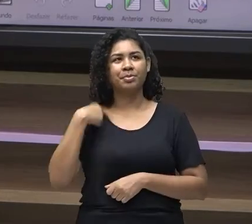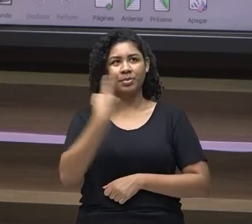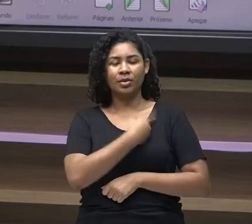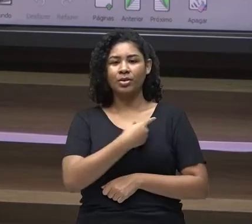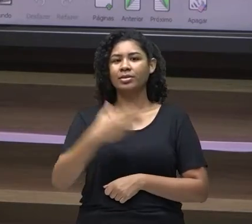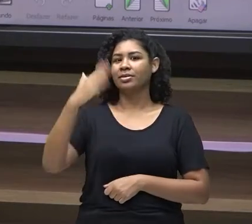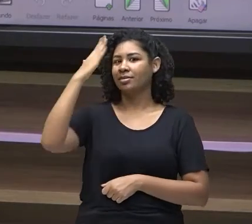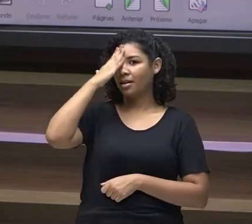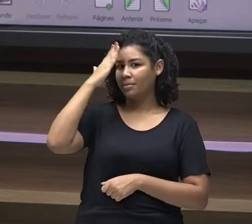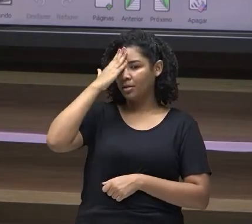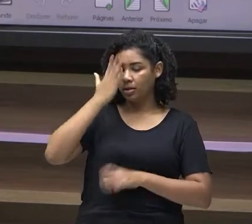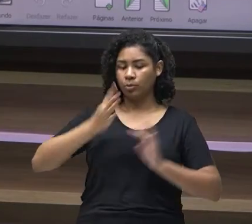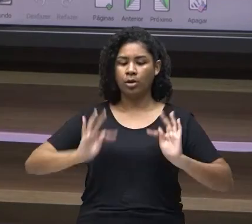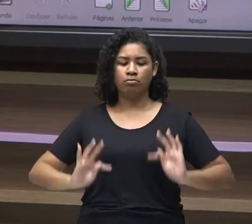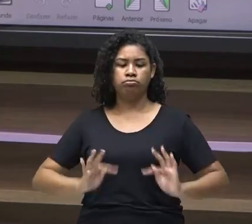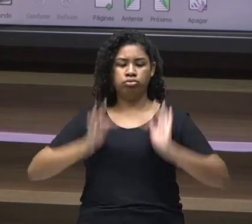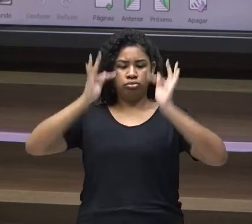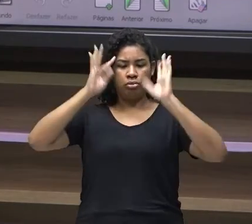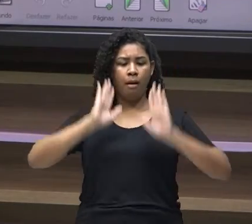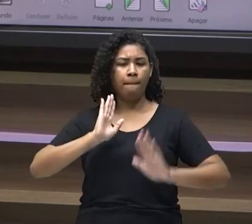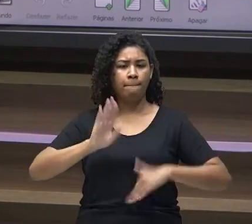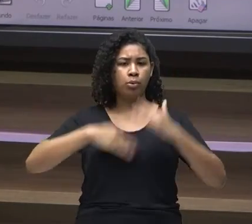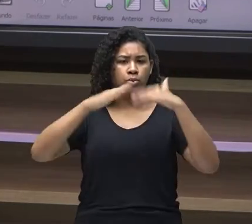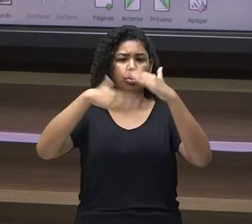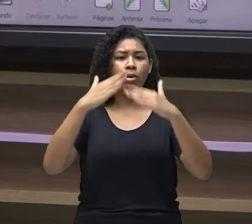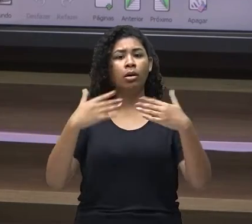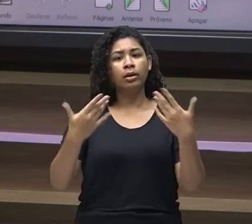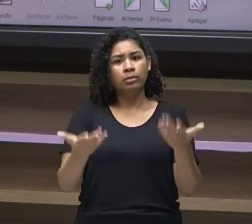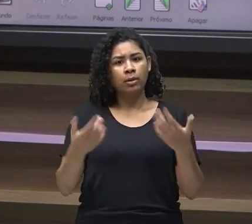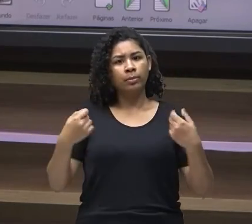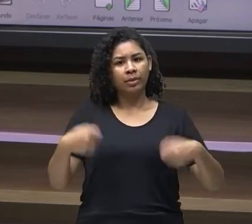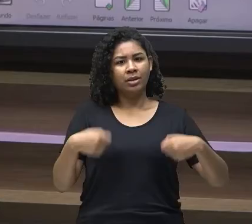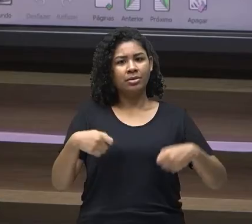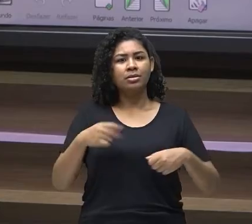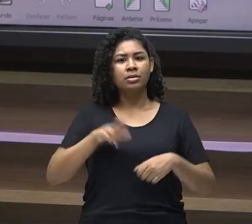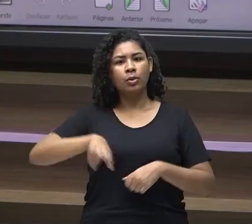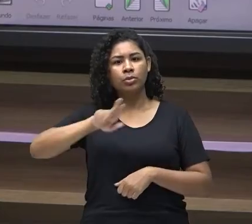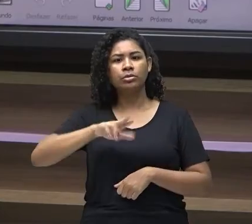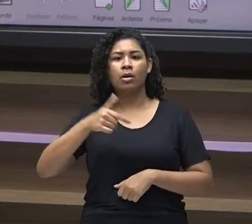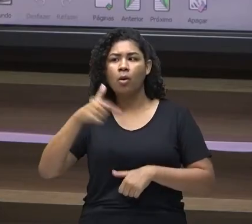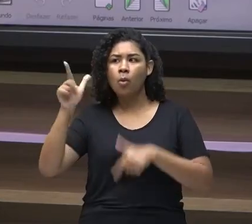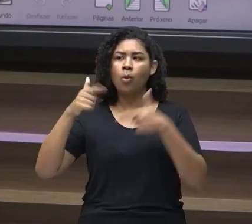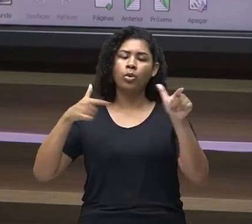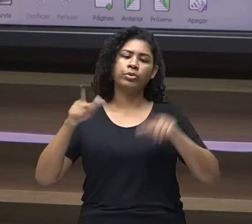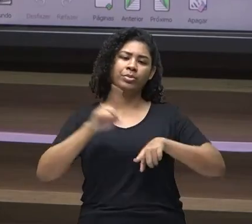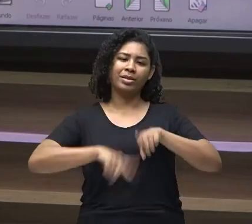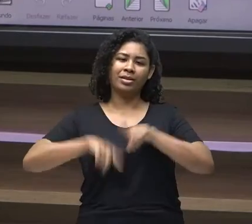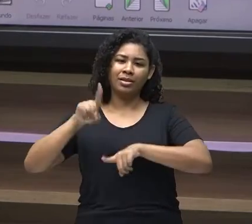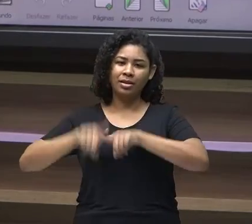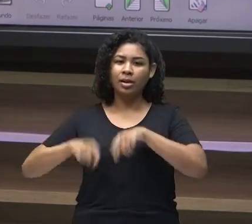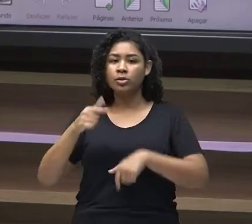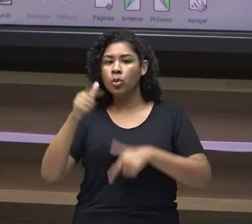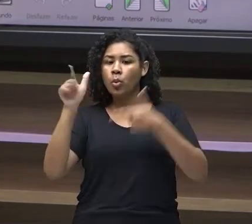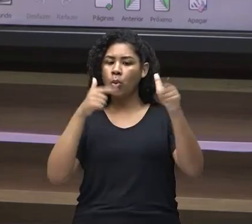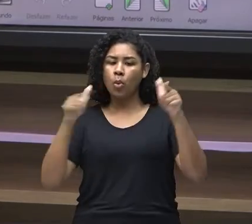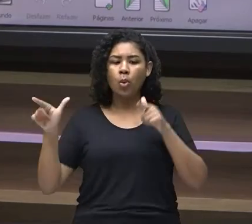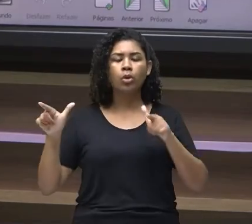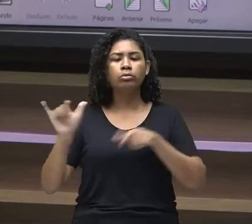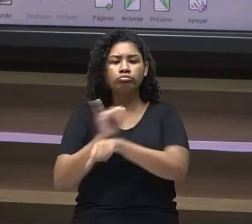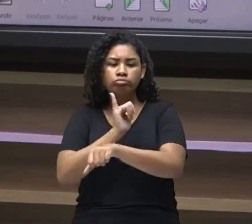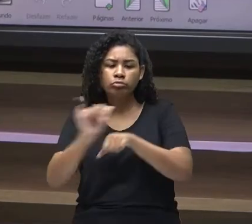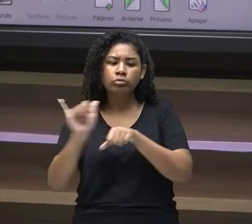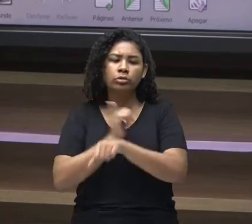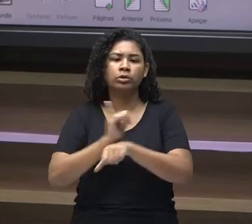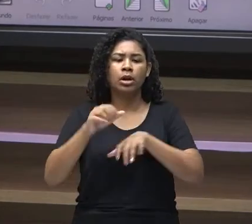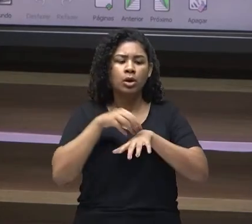com o avanço da tecnologia foi necessário utilizar outra matéria-prima, necessário utilizar outros meios de locomoção e